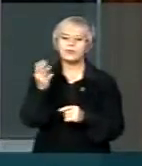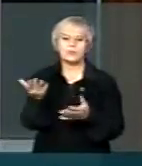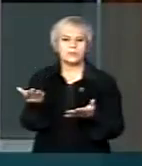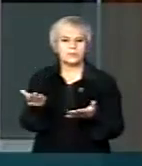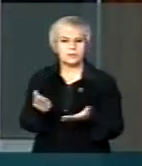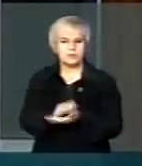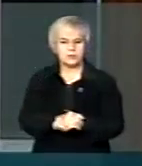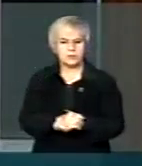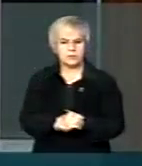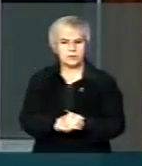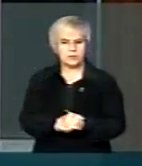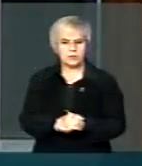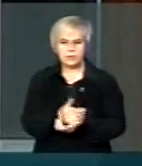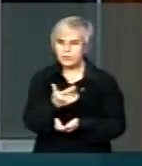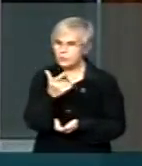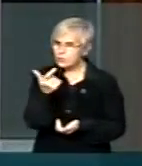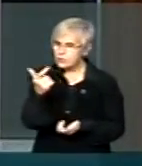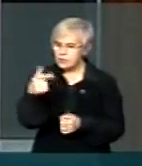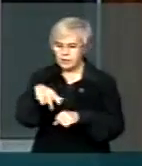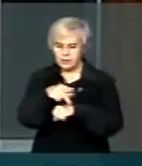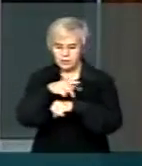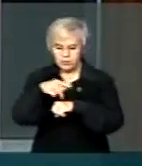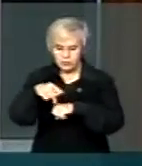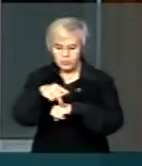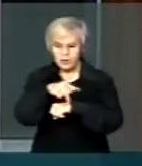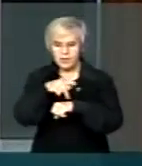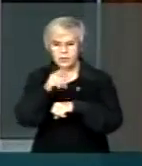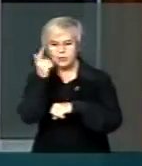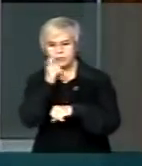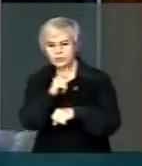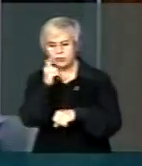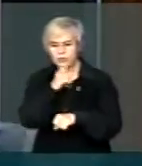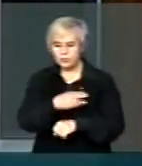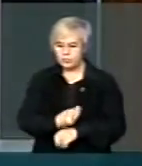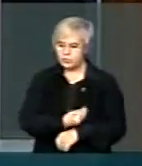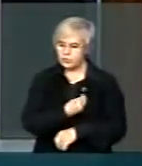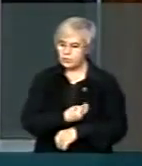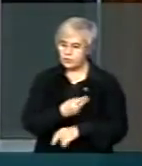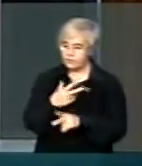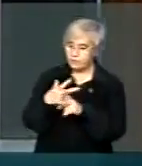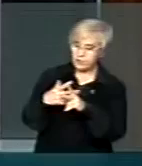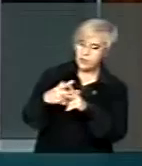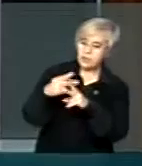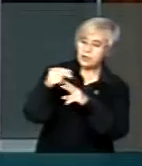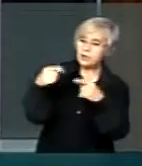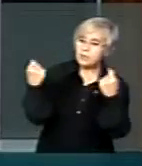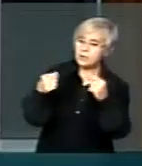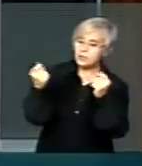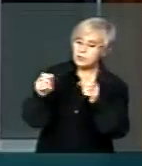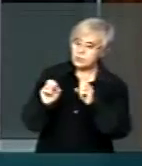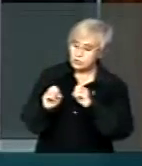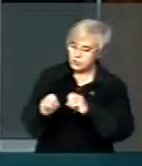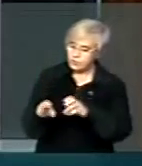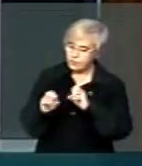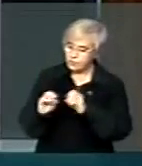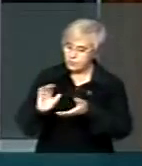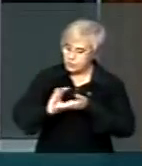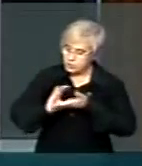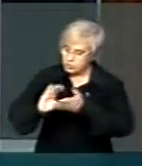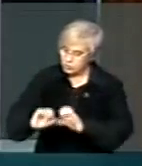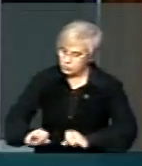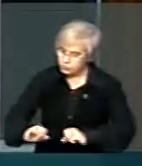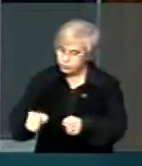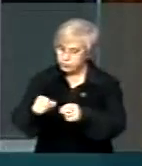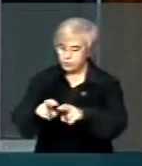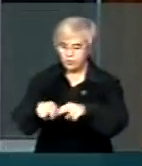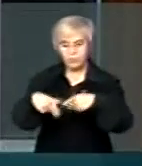financeiramente falando, não existe país que sobrevive ao crescimento sem investimento na formação, na cultura do povo. Por isso,